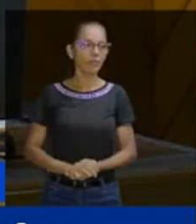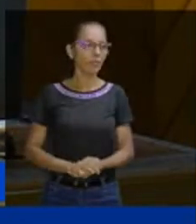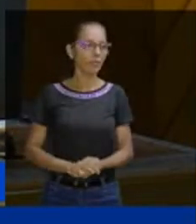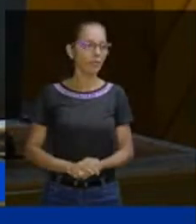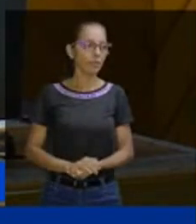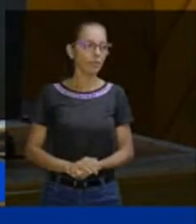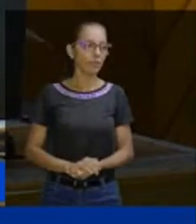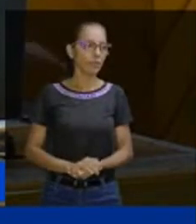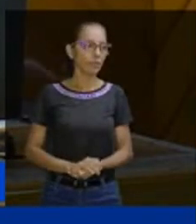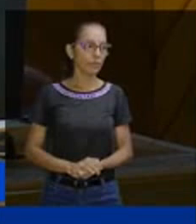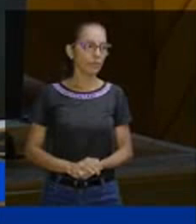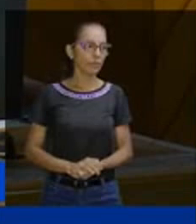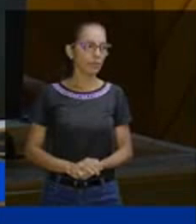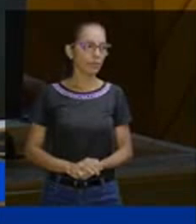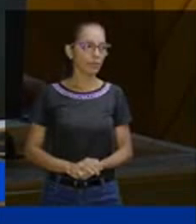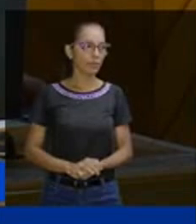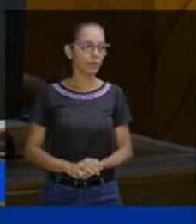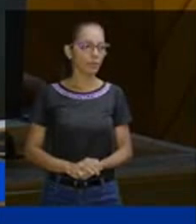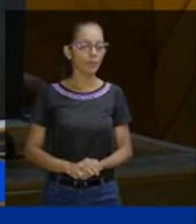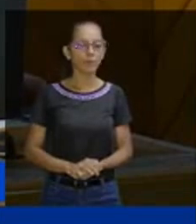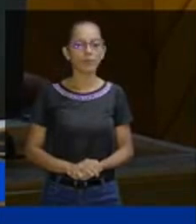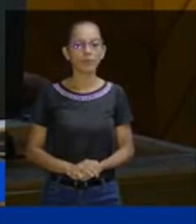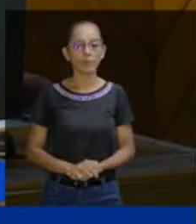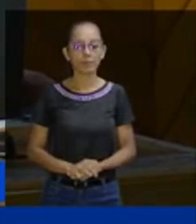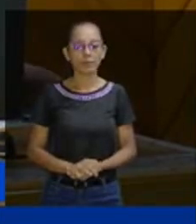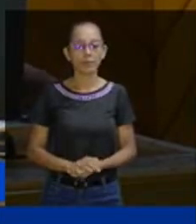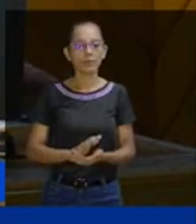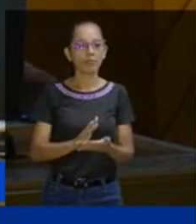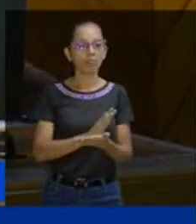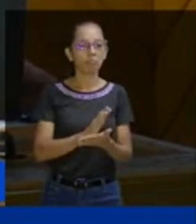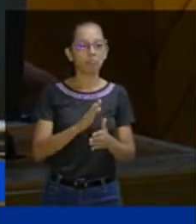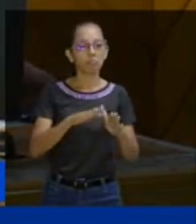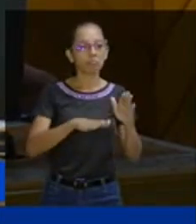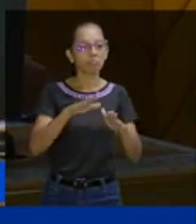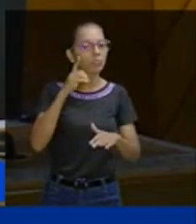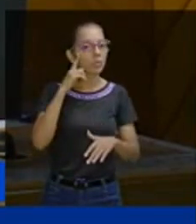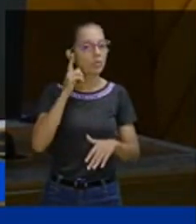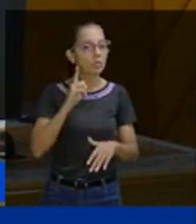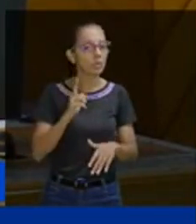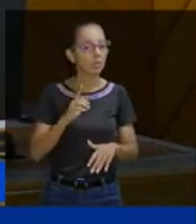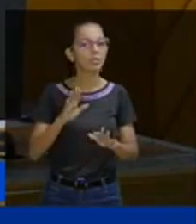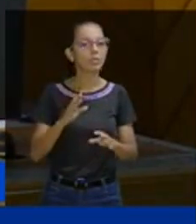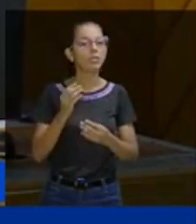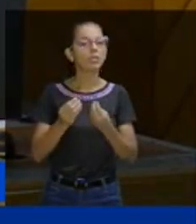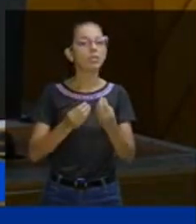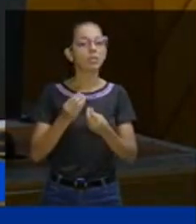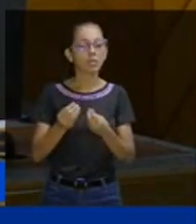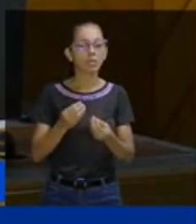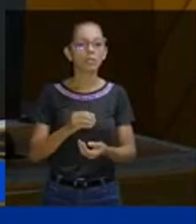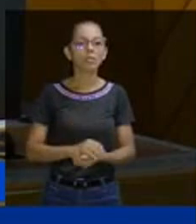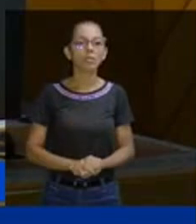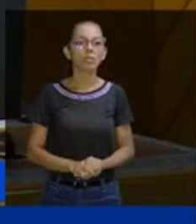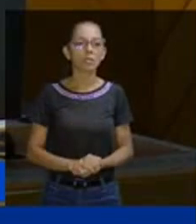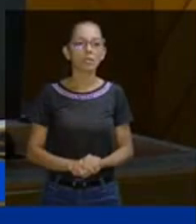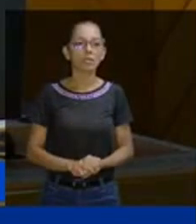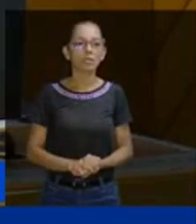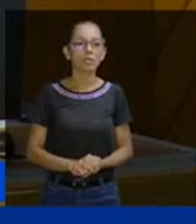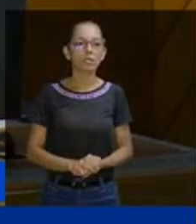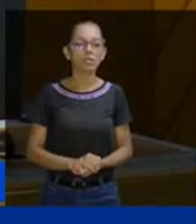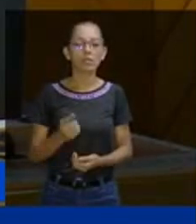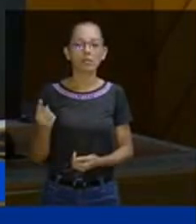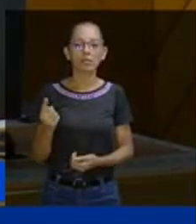o sabe, na verdade, sim, porque declarado aqui em plenário, Vossa Excelência está acumulando os cargos de presidente, corregedor e